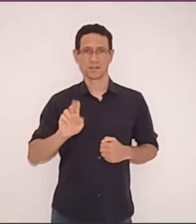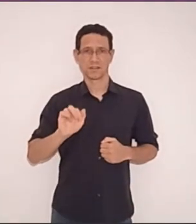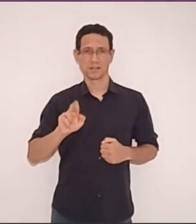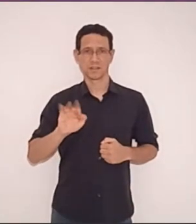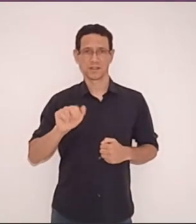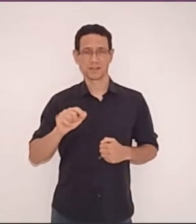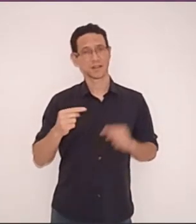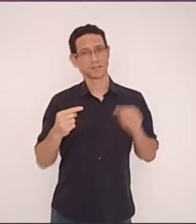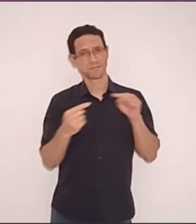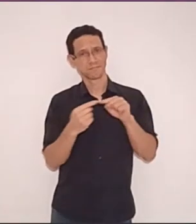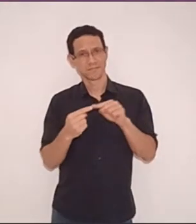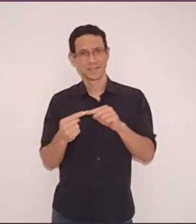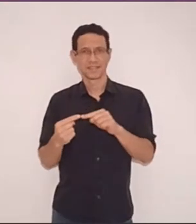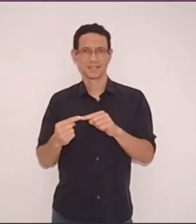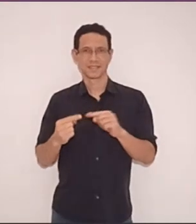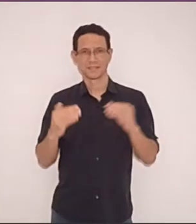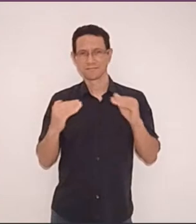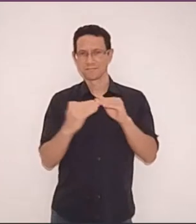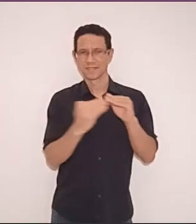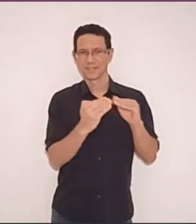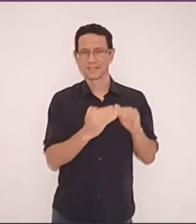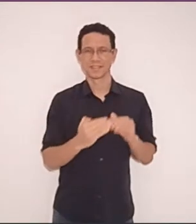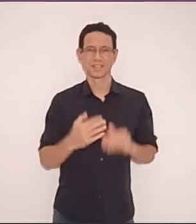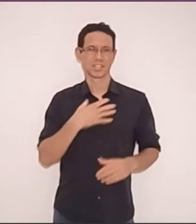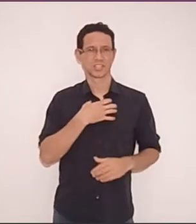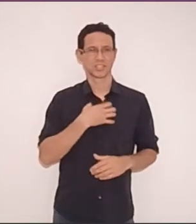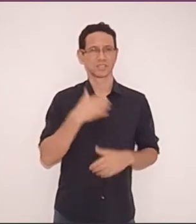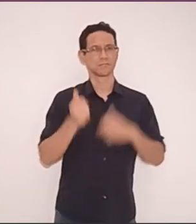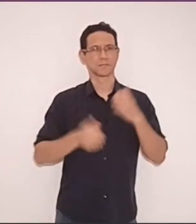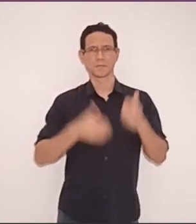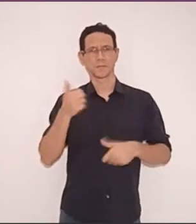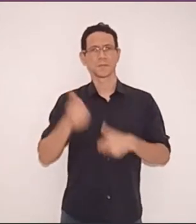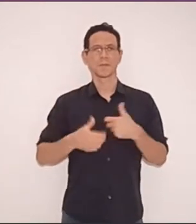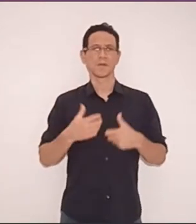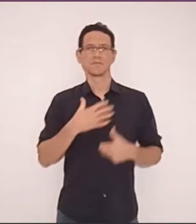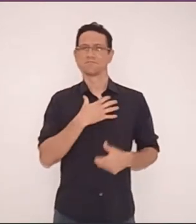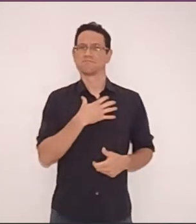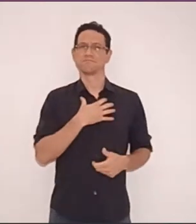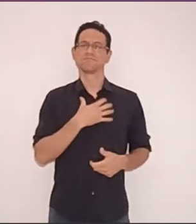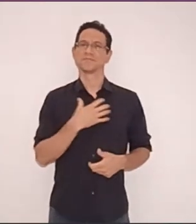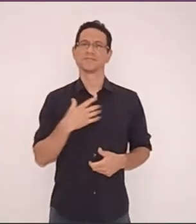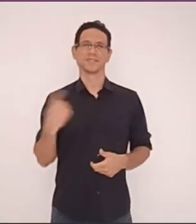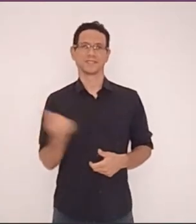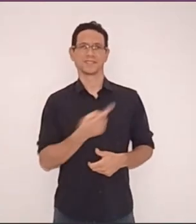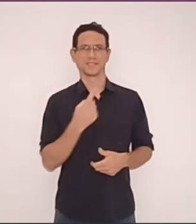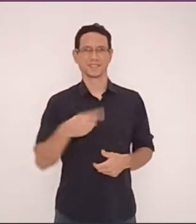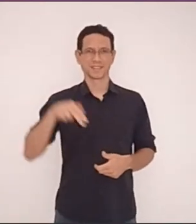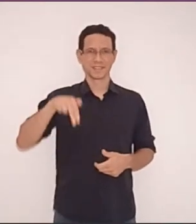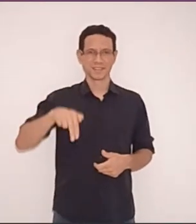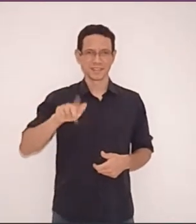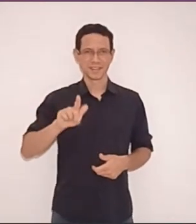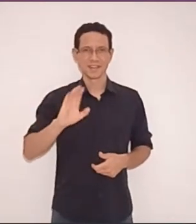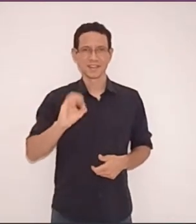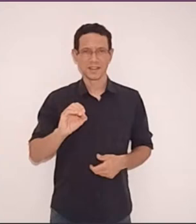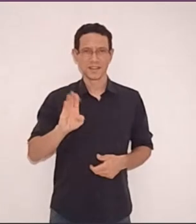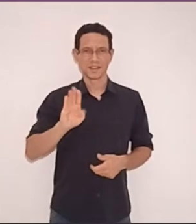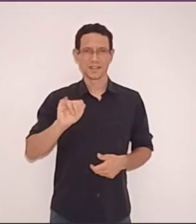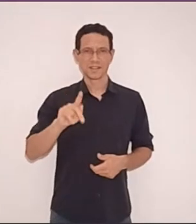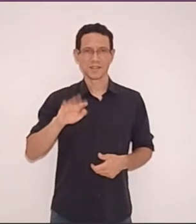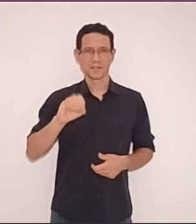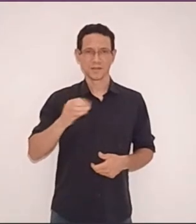corroborando a somando a a leitura EA contribuição do negro Bispo né